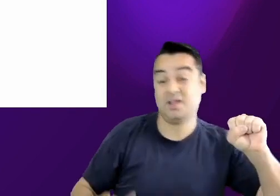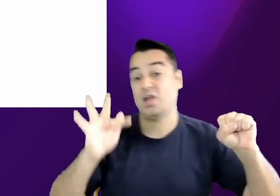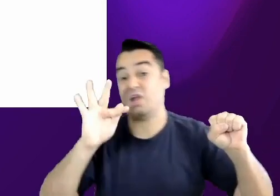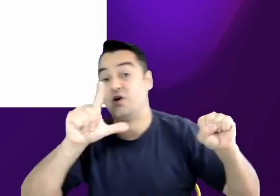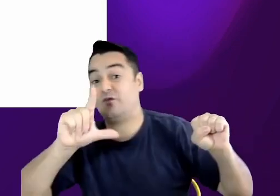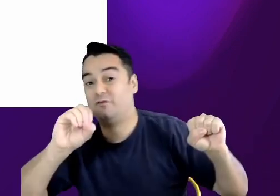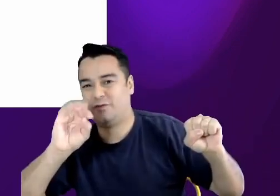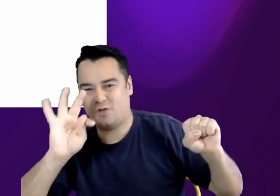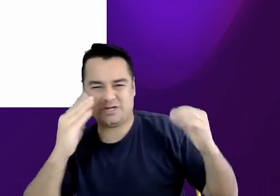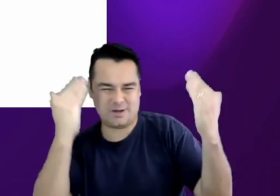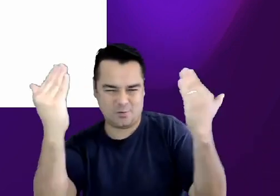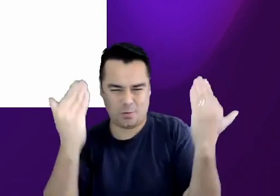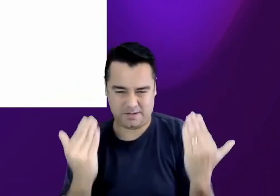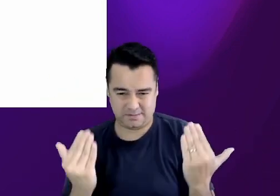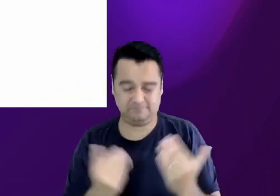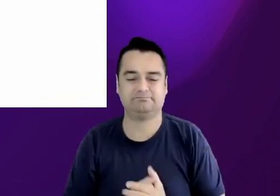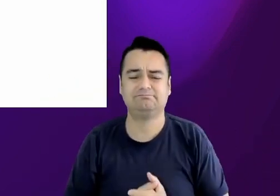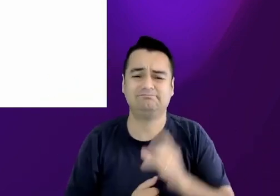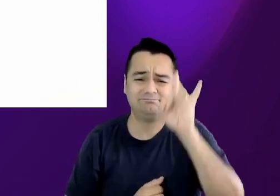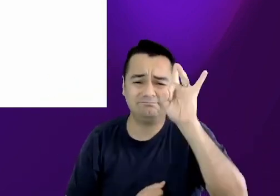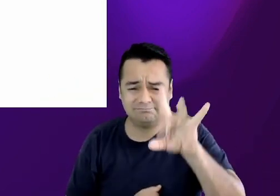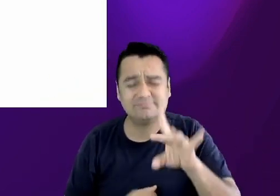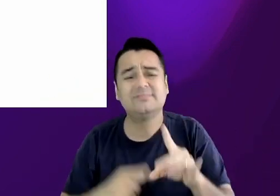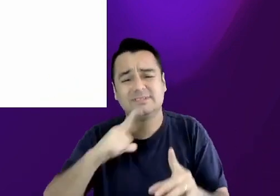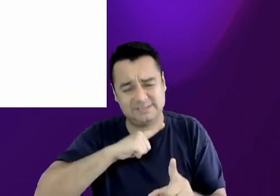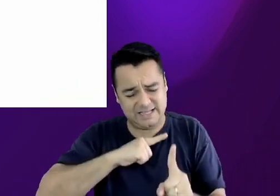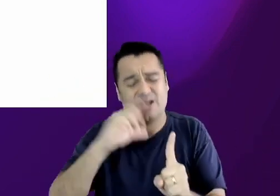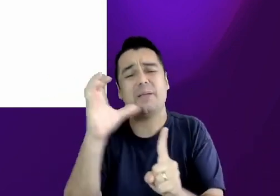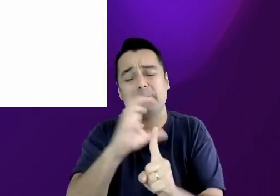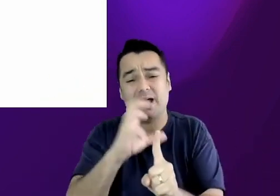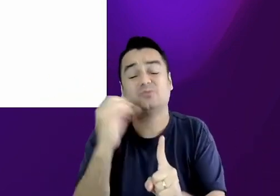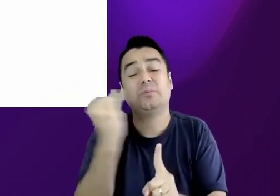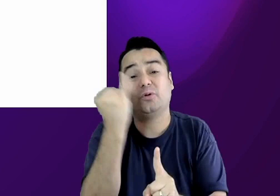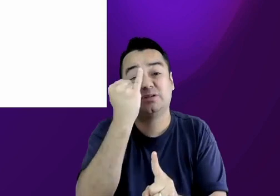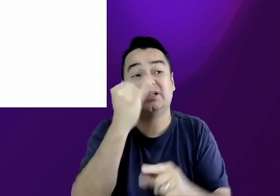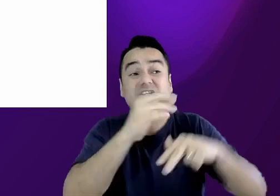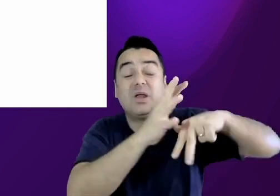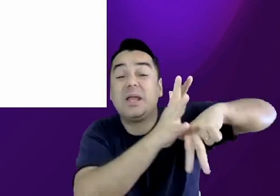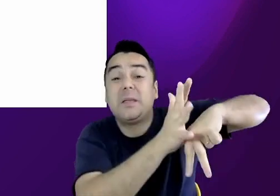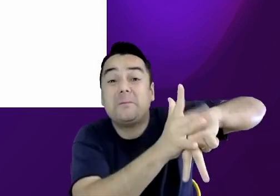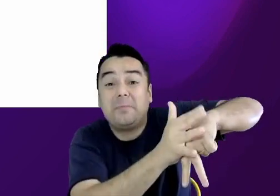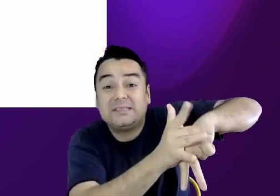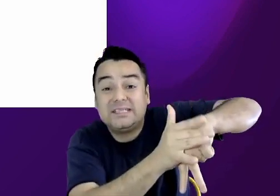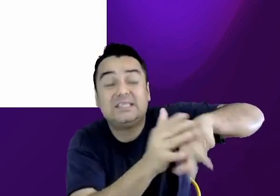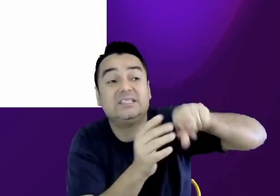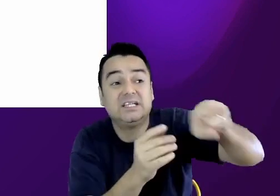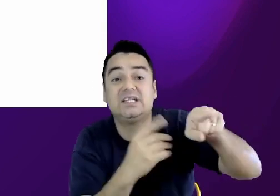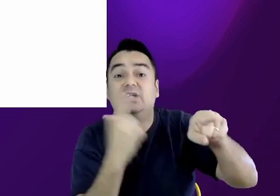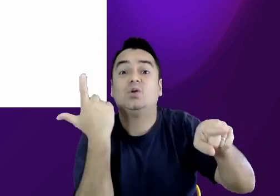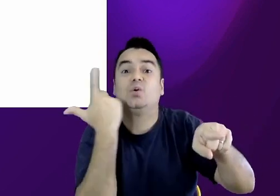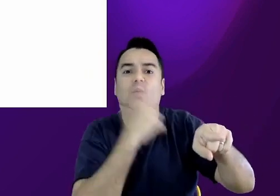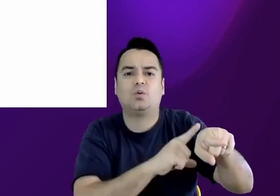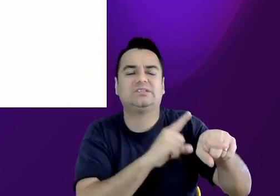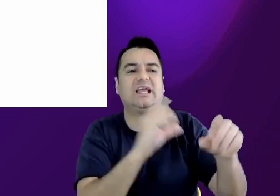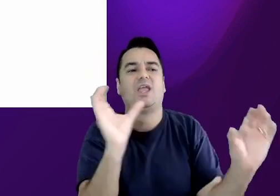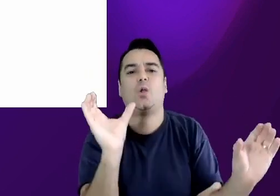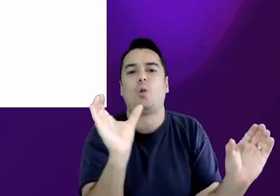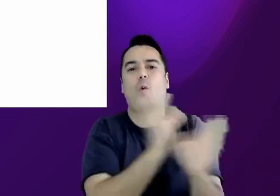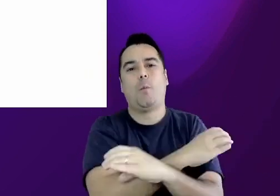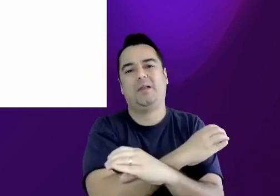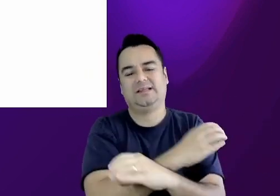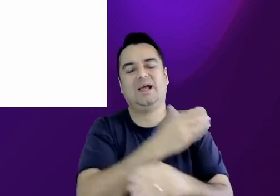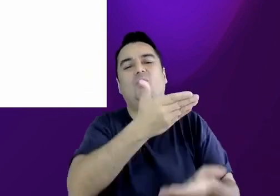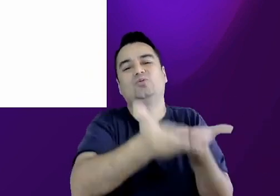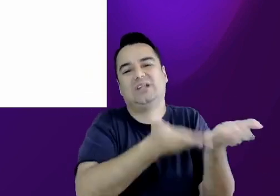pré-operatória, e isso acaba tendo um impacto muito importante no quanto esses pacientes são capazes de completar o